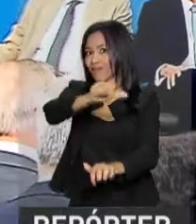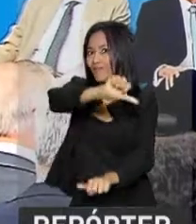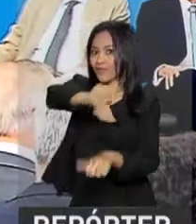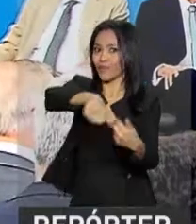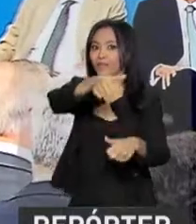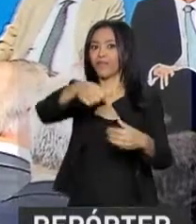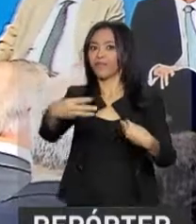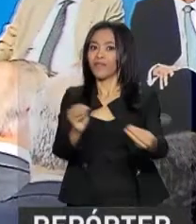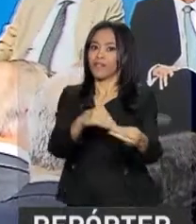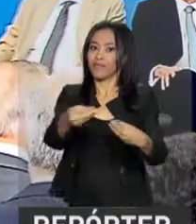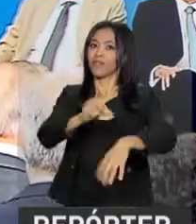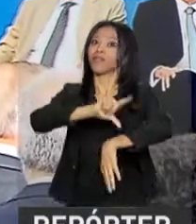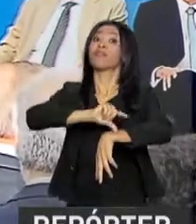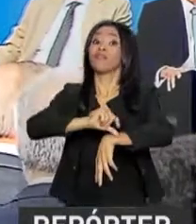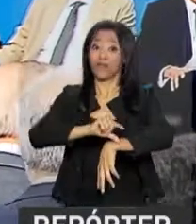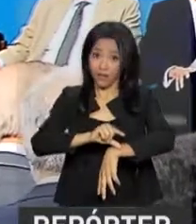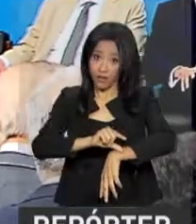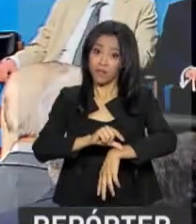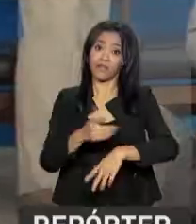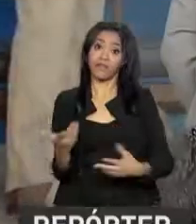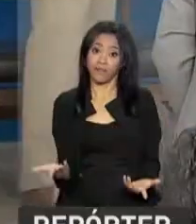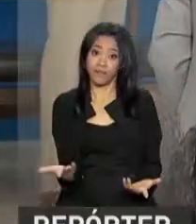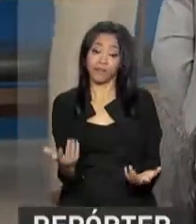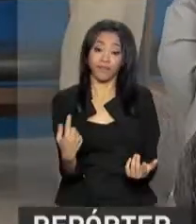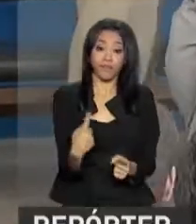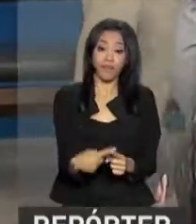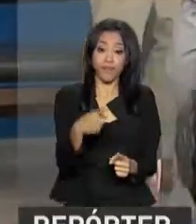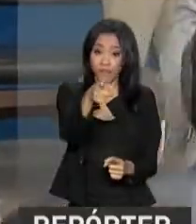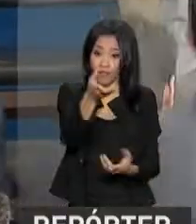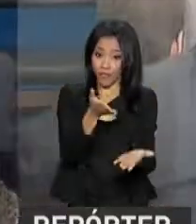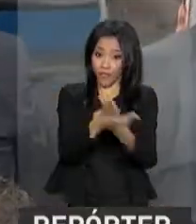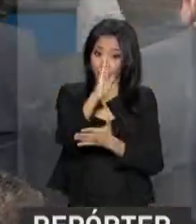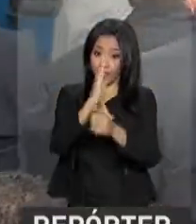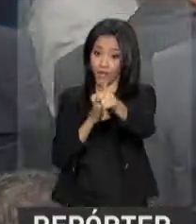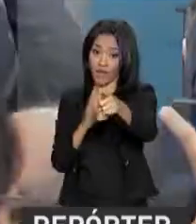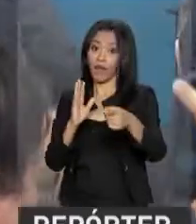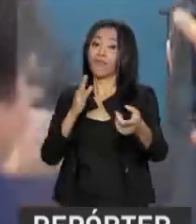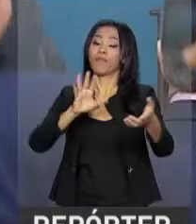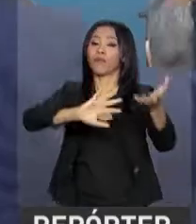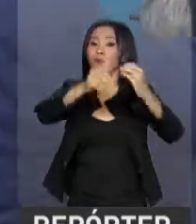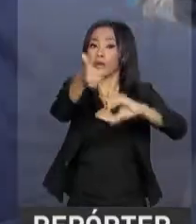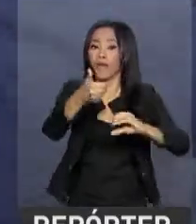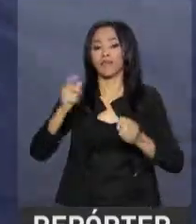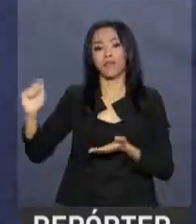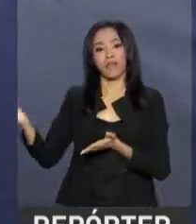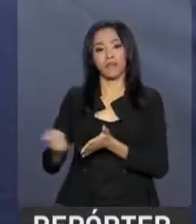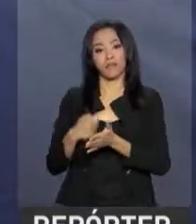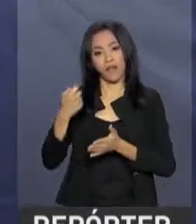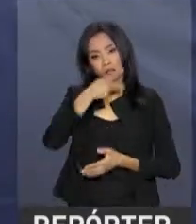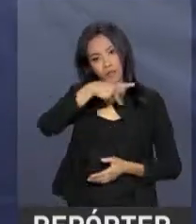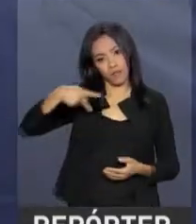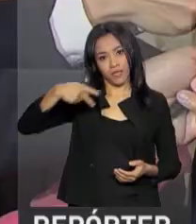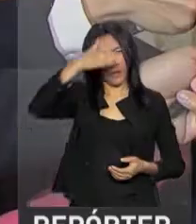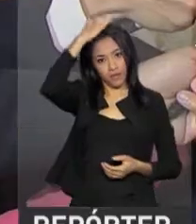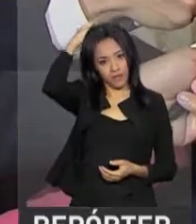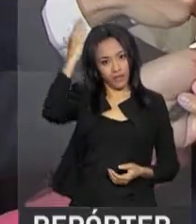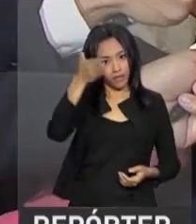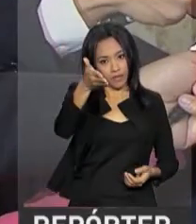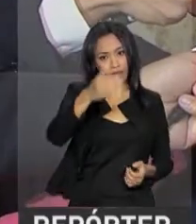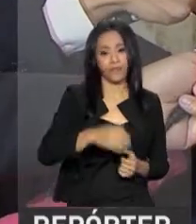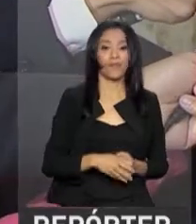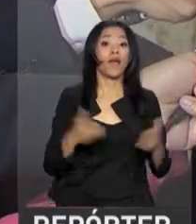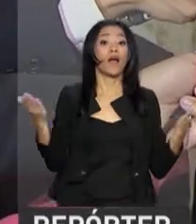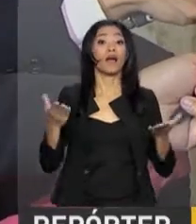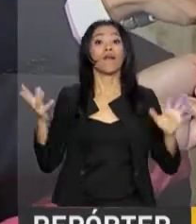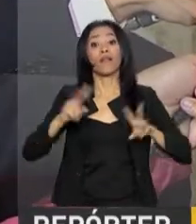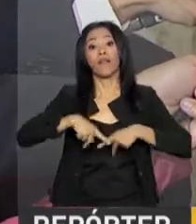com a flexibilização do horário do programa, aprovada pelo Congresso Nacional e sancionada pelo presidente Michel Temer. Levando a